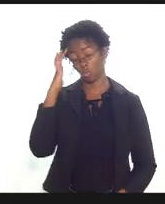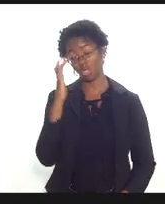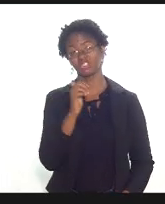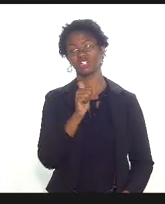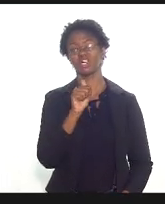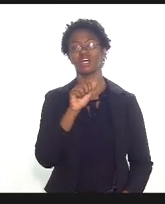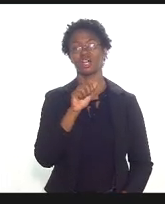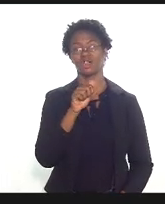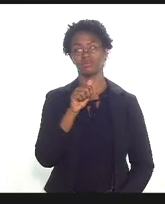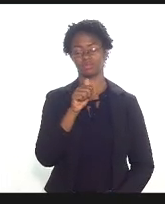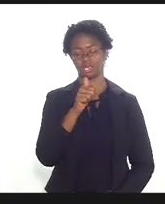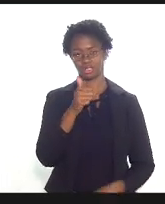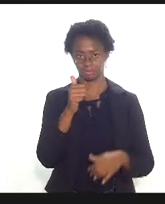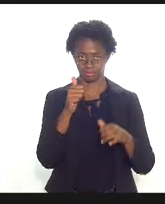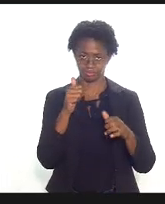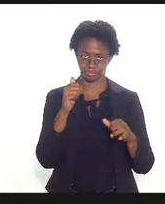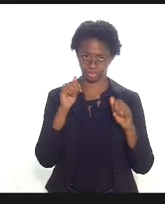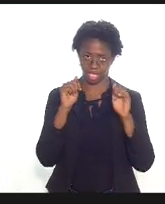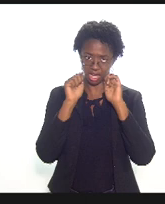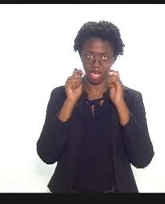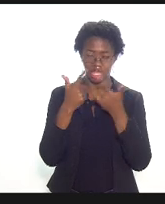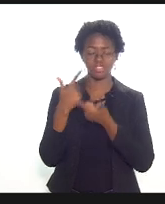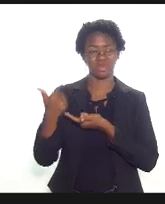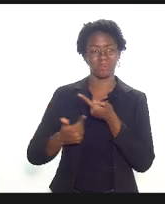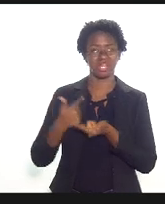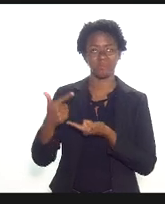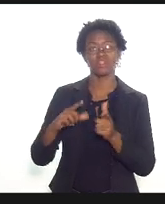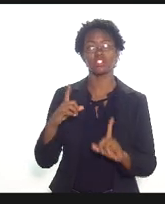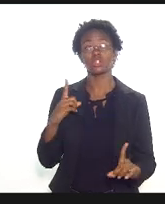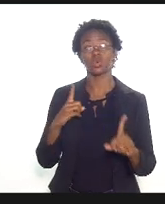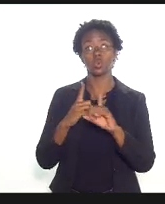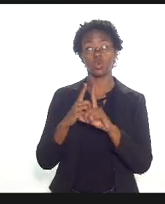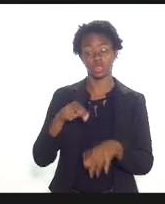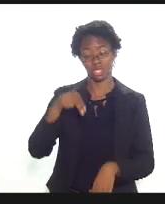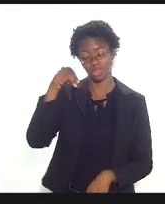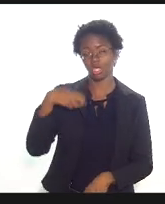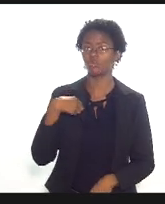Brasil, e nos encontros nacionais, eu tenho dito isso,